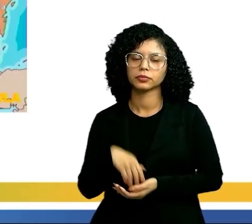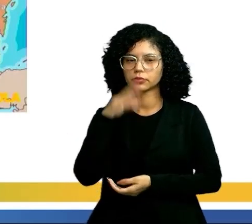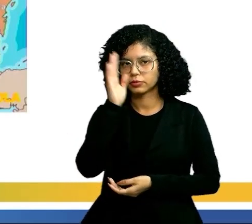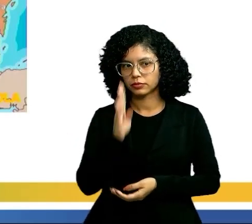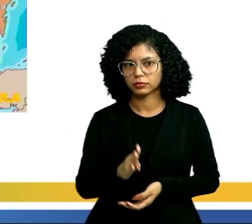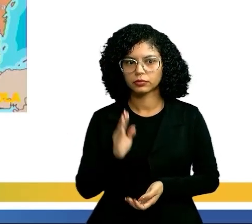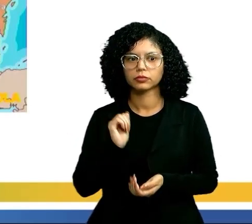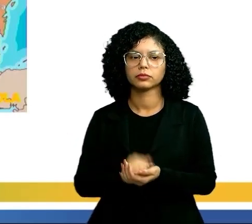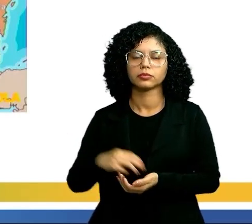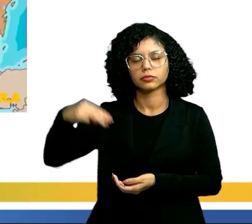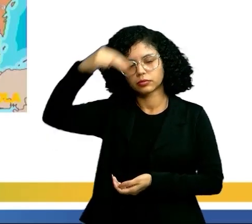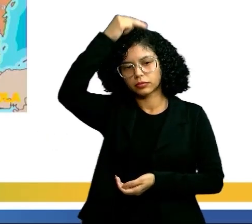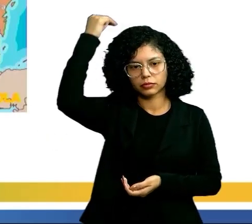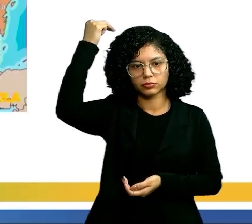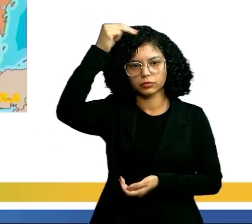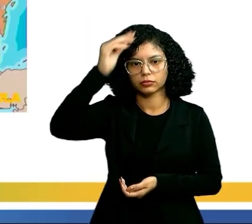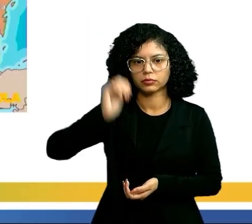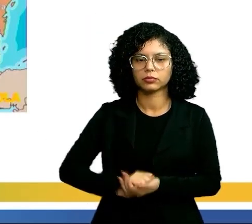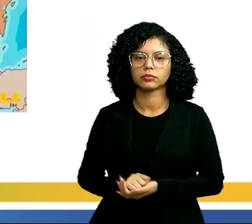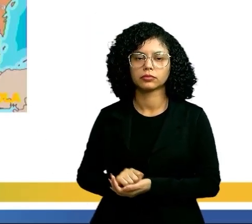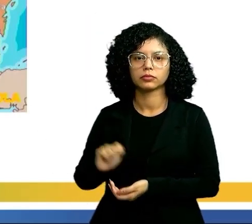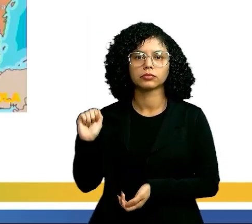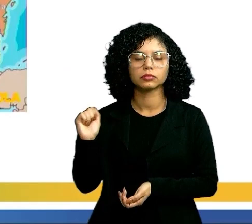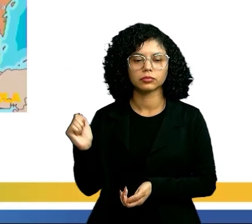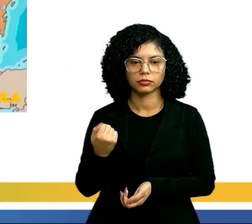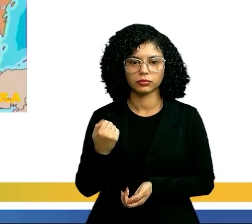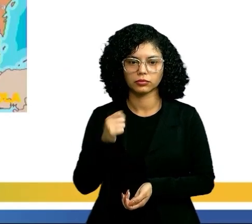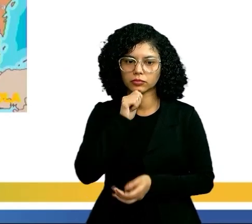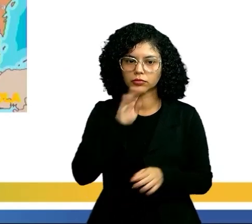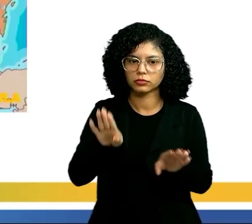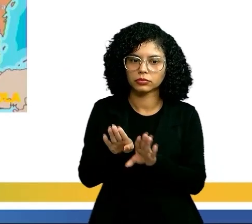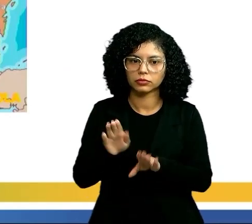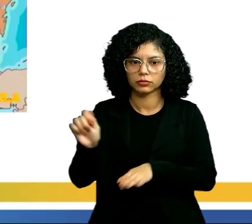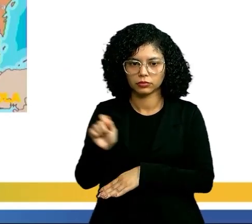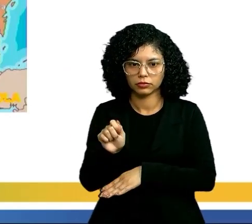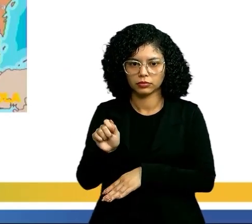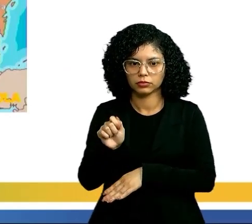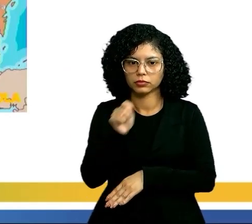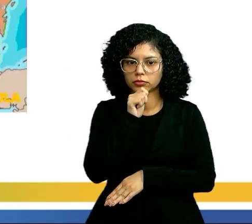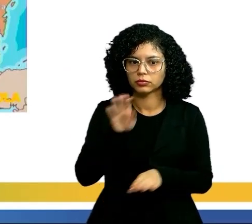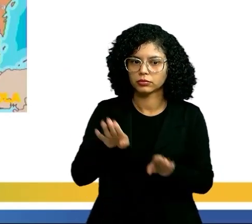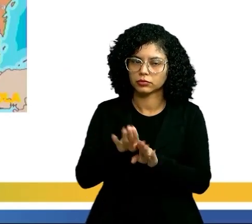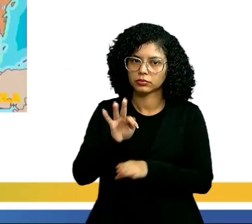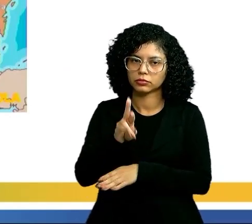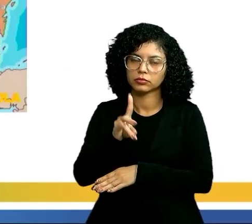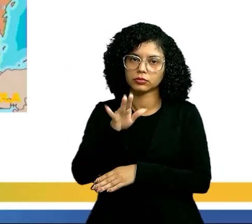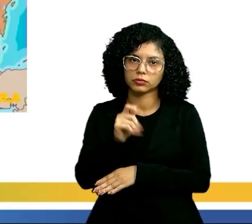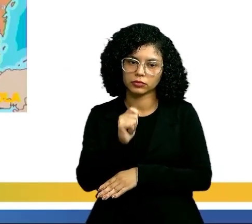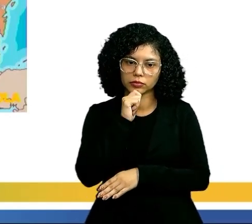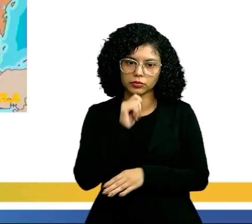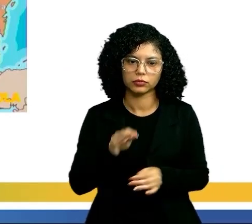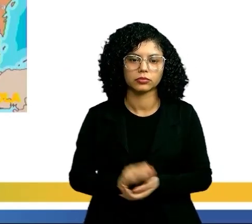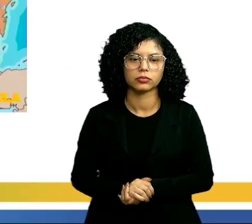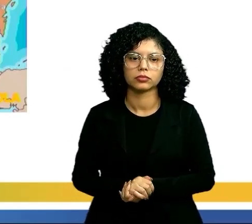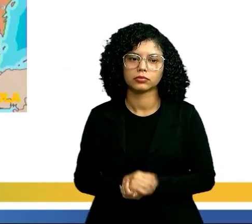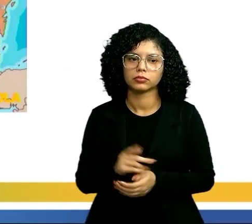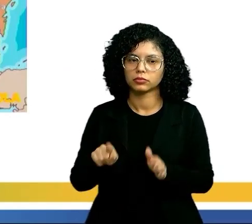Brasil, México e Argentina, tá? Mas em todos os momentos a gente vai passar por essa economia